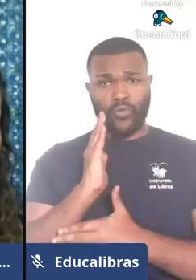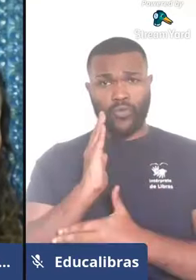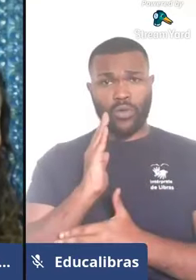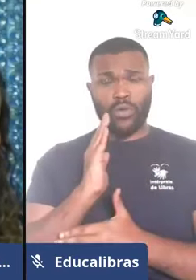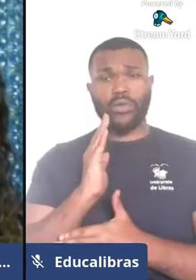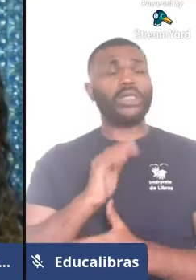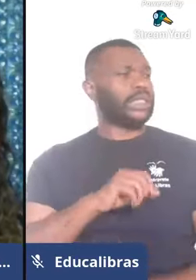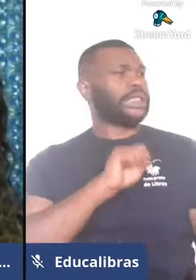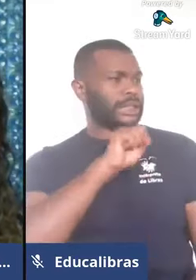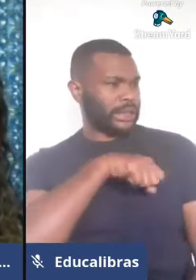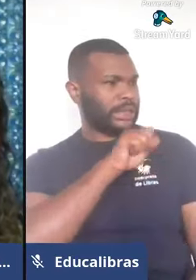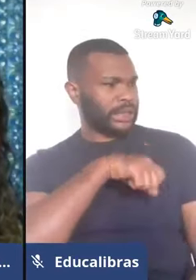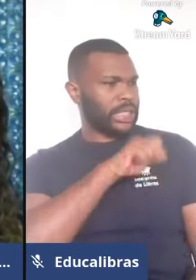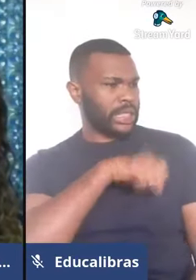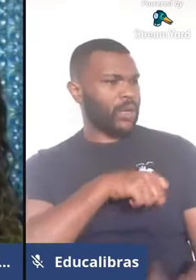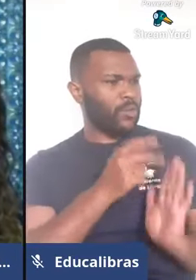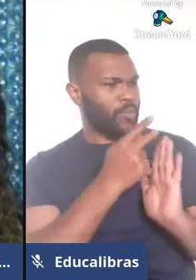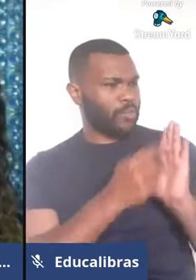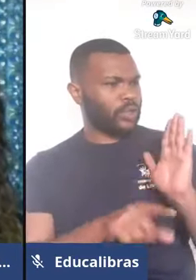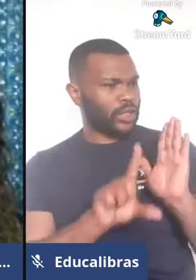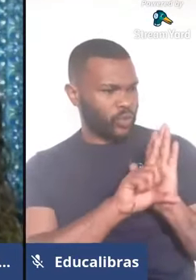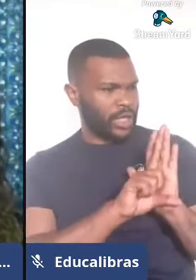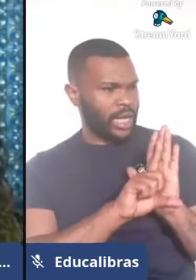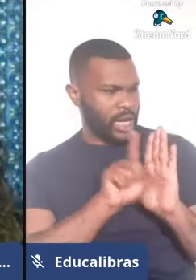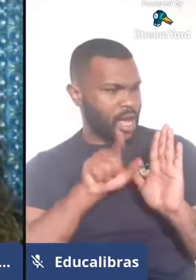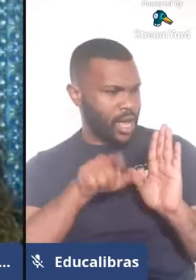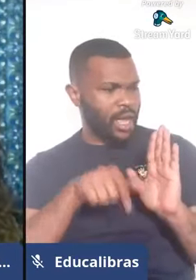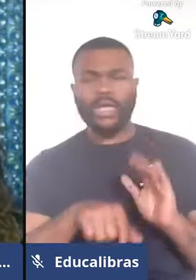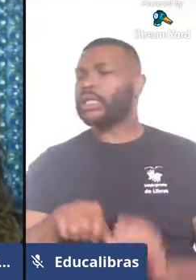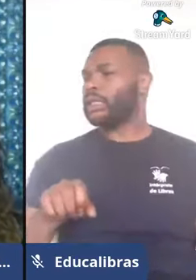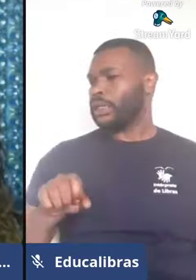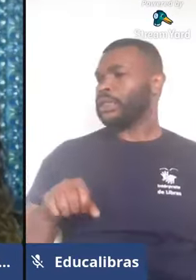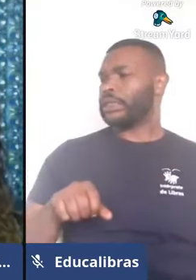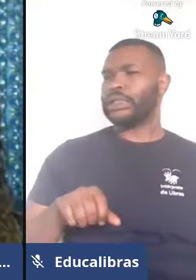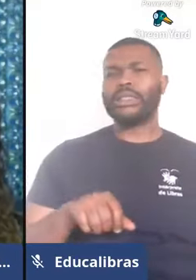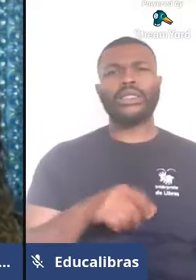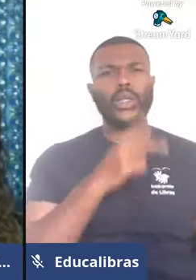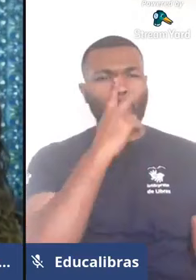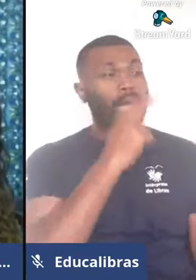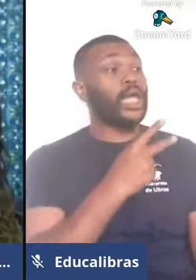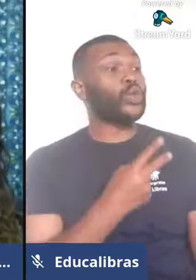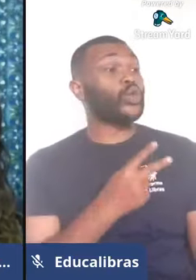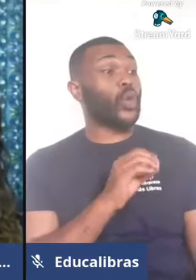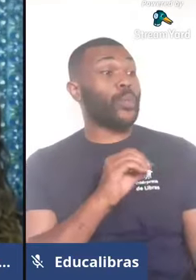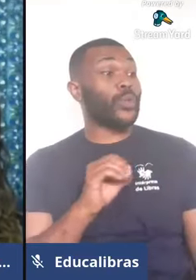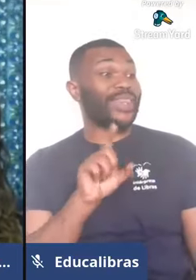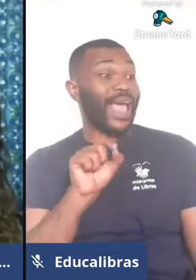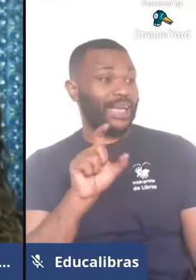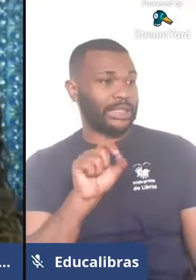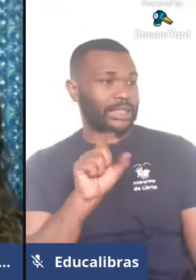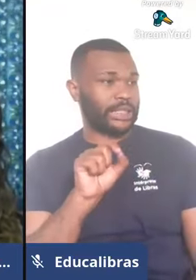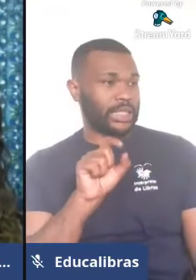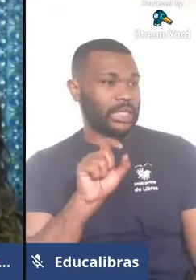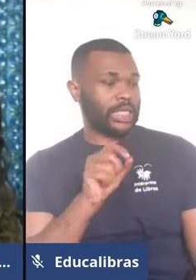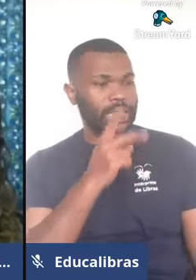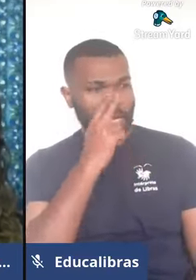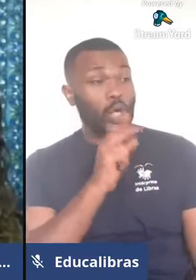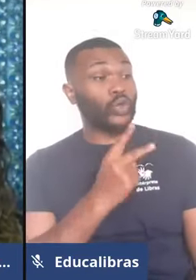Sim, o PL você fala, né? Sim. 2005 não, 2010. 2015.